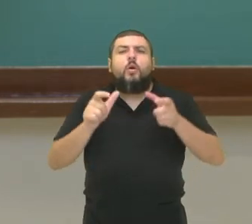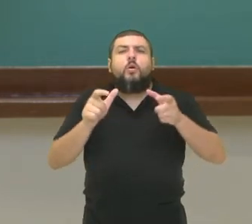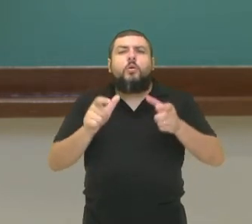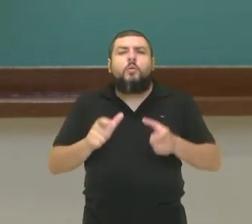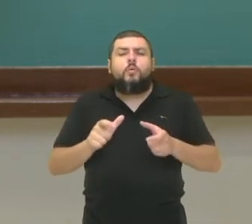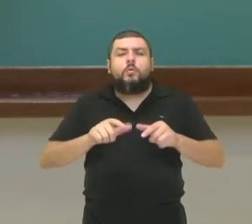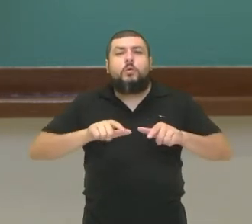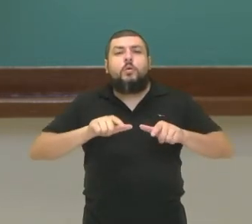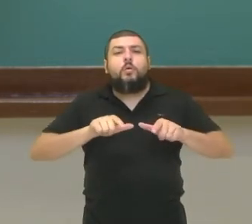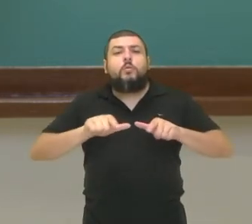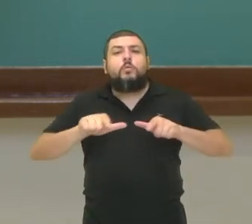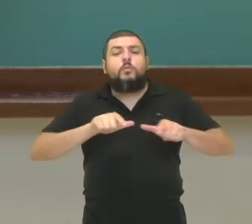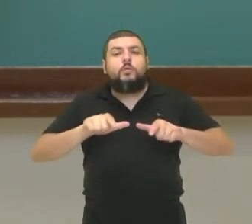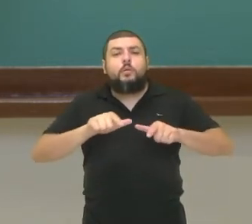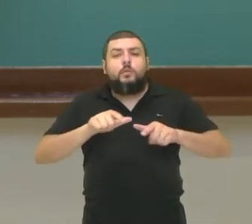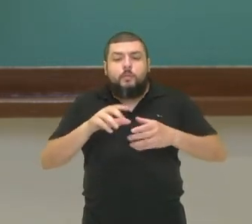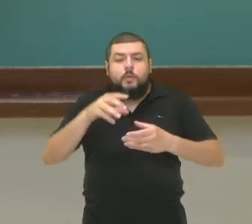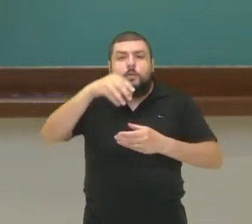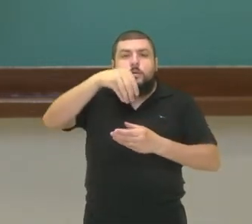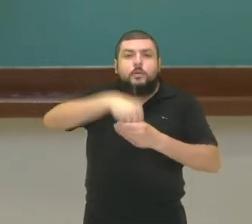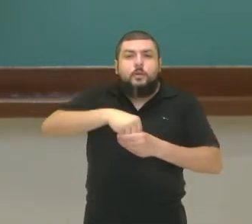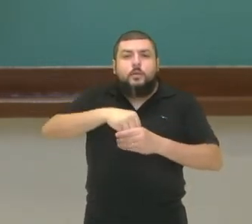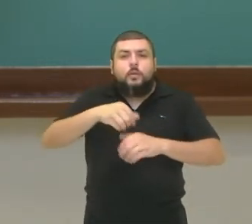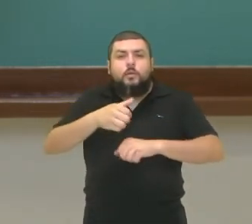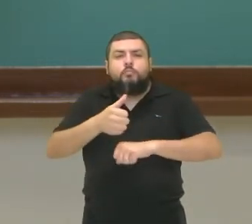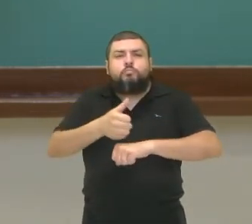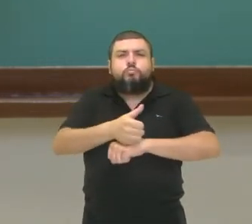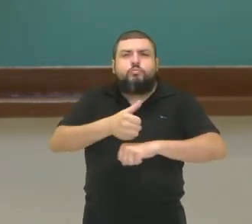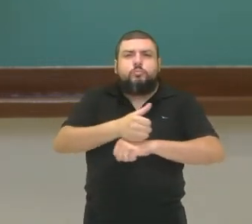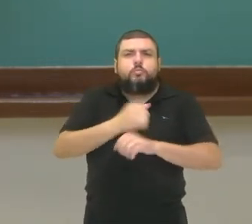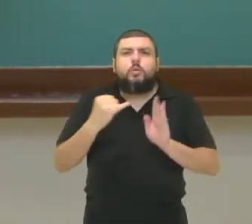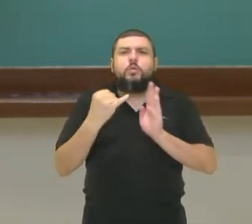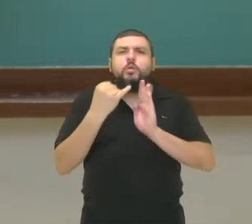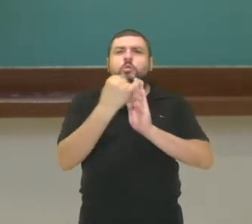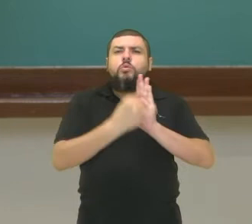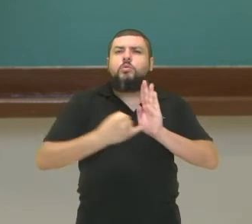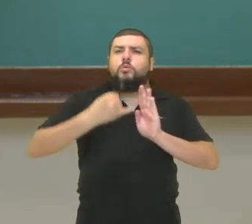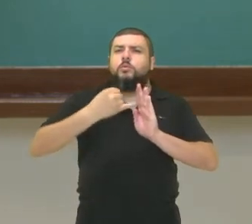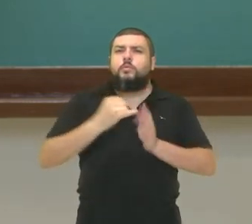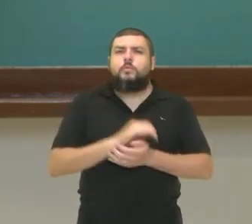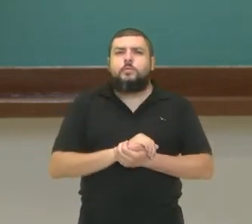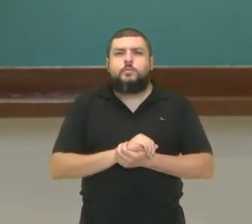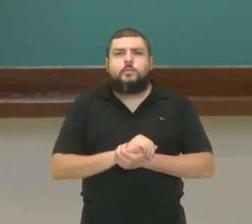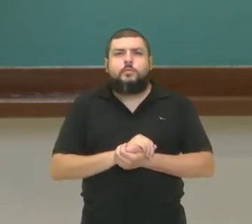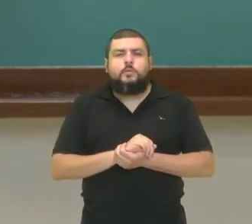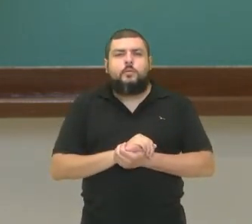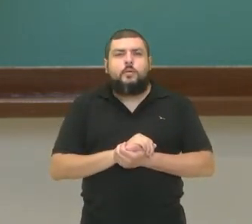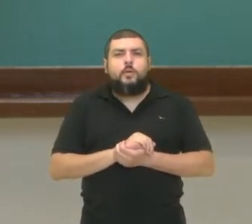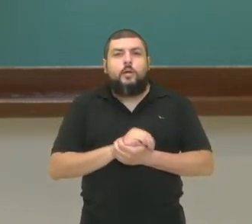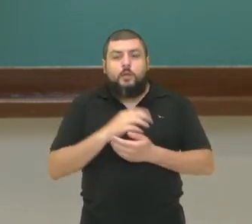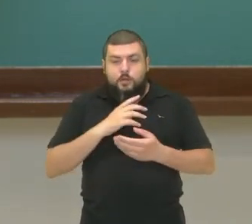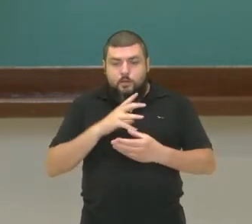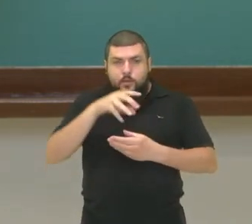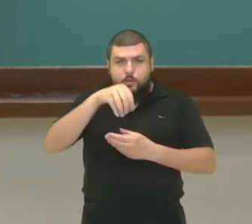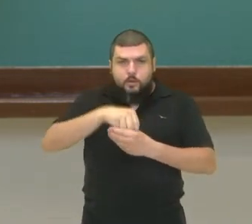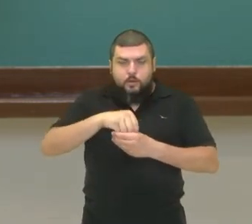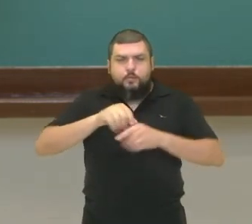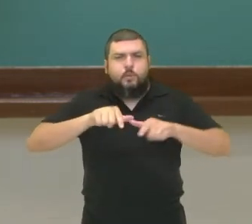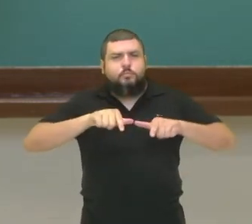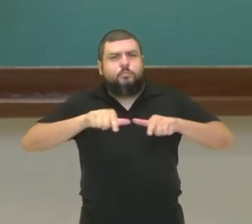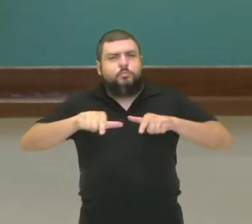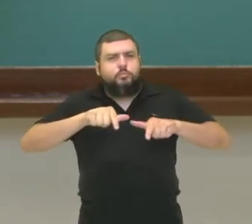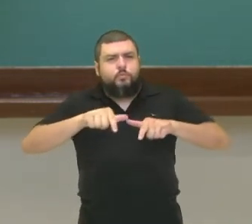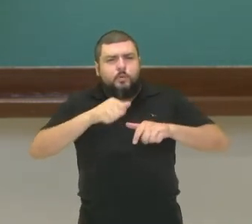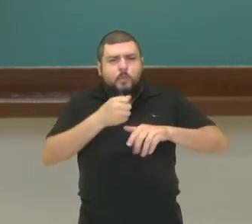aqui a relação do trabalho, como o seu pai era carpinteiro, ele aqui dentro do ateliê de ofício do seu pai,